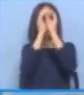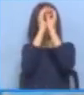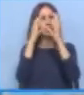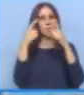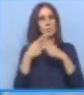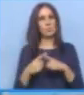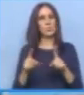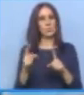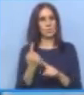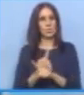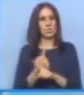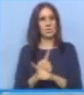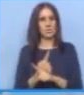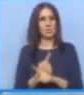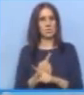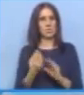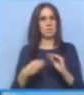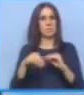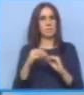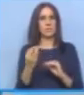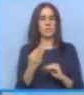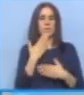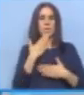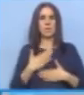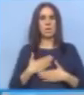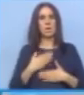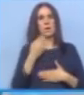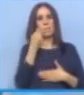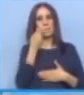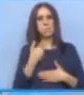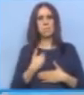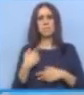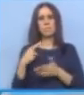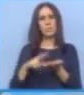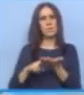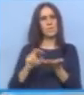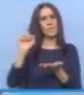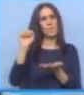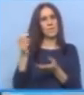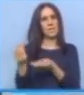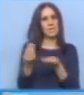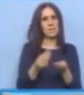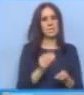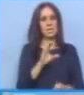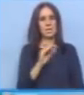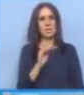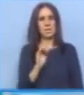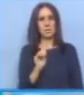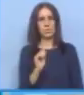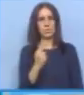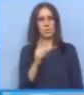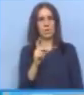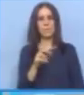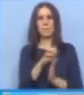diferente das coisas. Mais além do facto de ter trazido uma casula com os motivos típicos de lá, ou de ter usado alguns textos